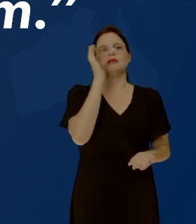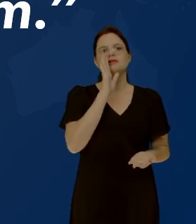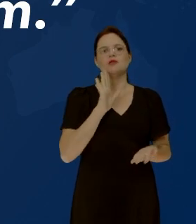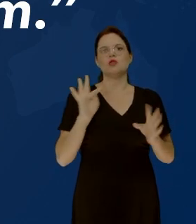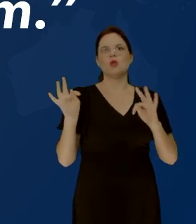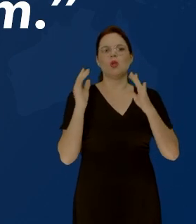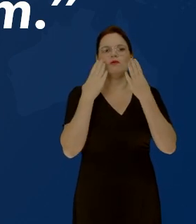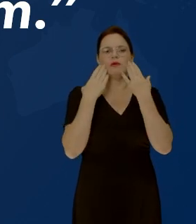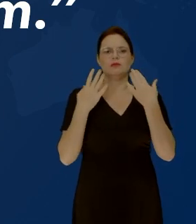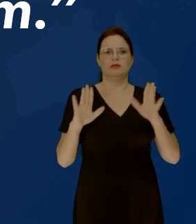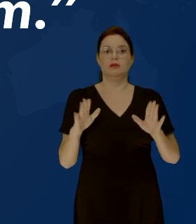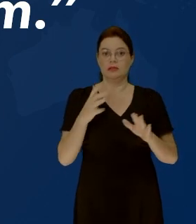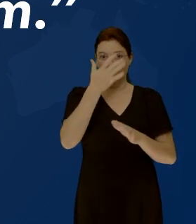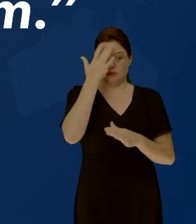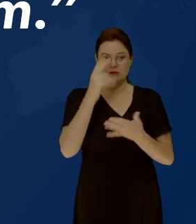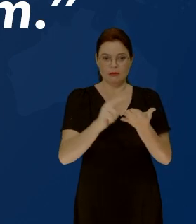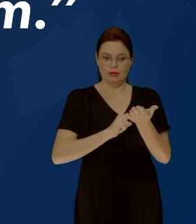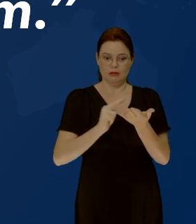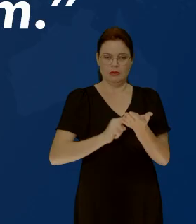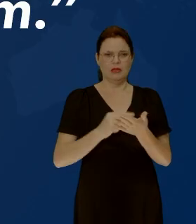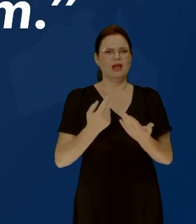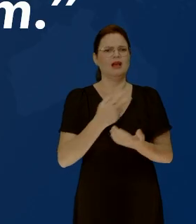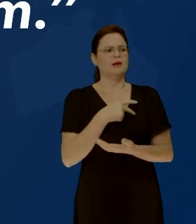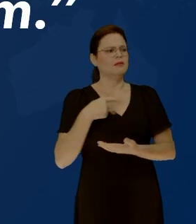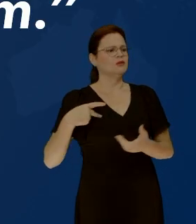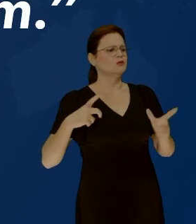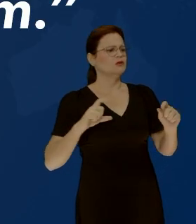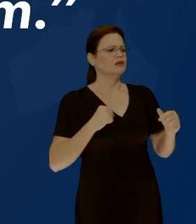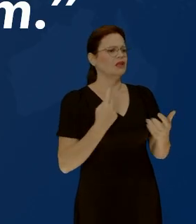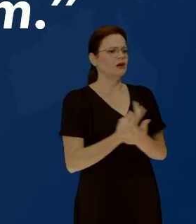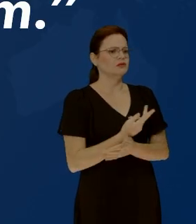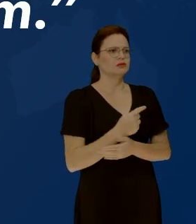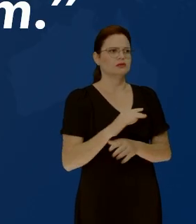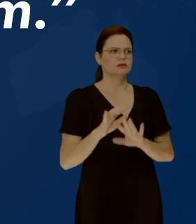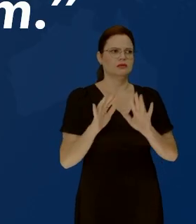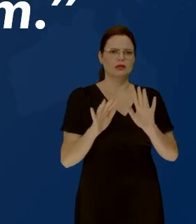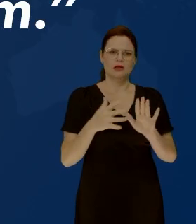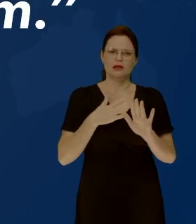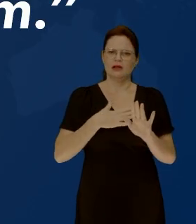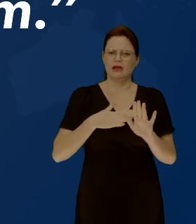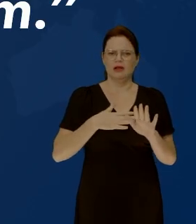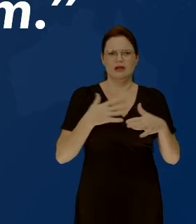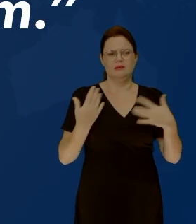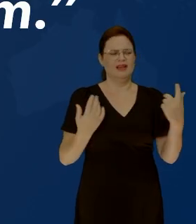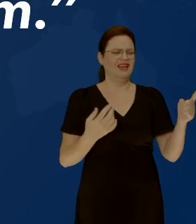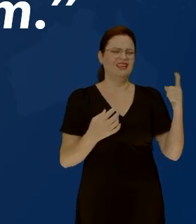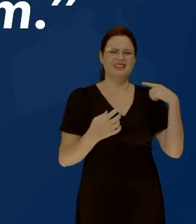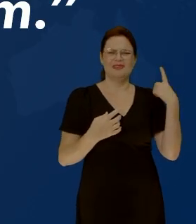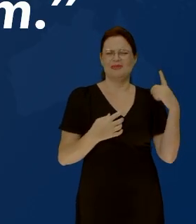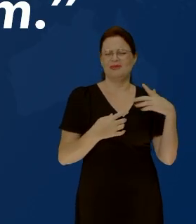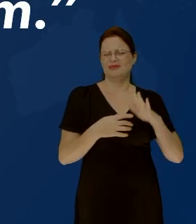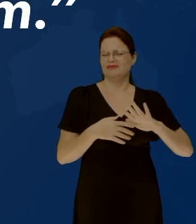irmãos estão escrevendo para cá. Pastor, o que está acontecendo? Você, seu doido.